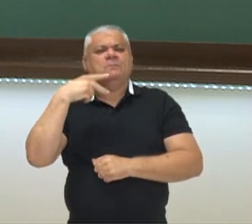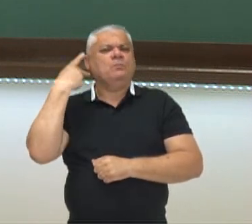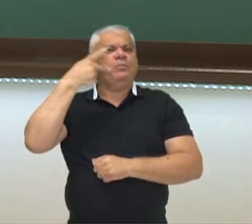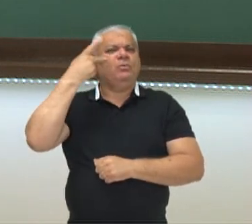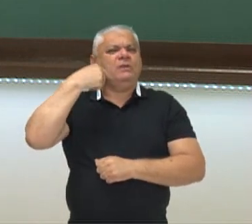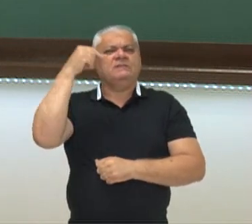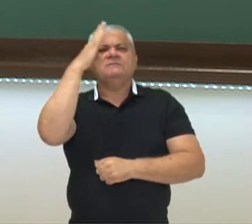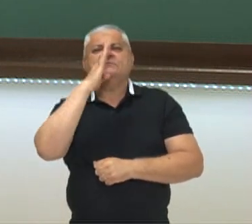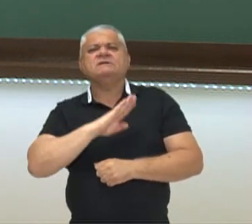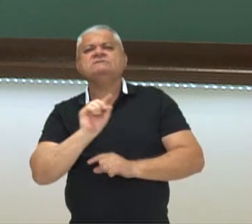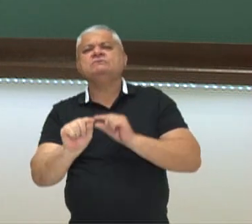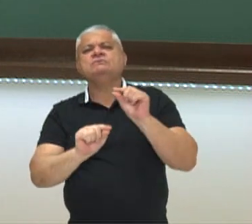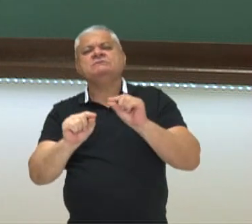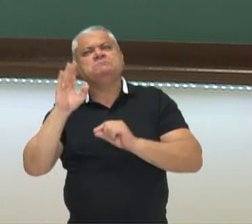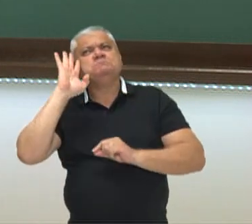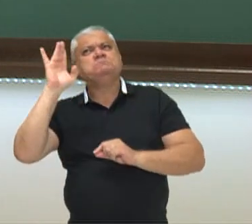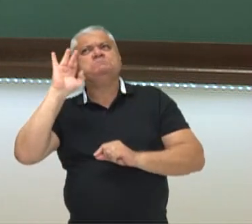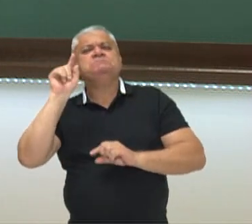brasileira?